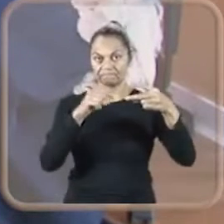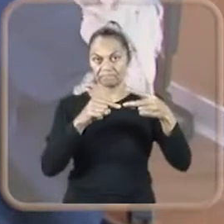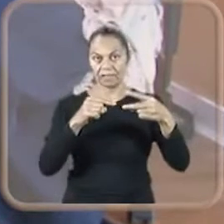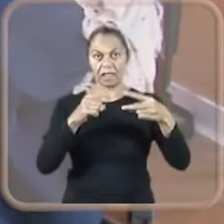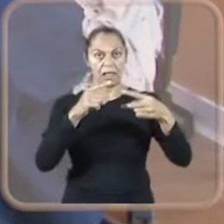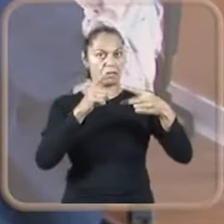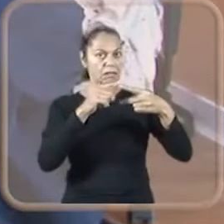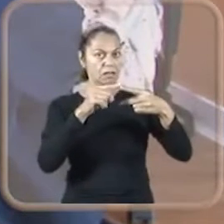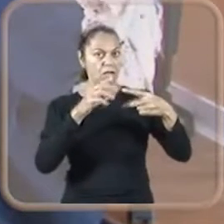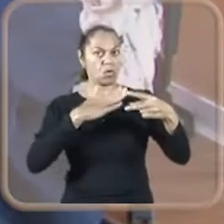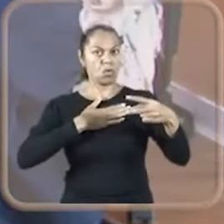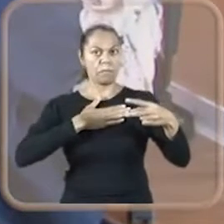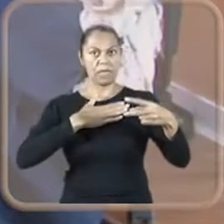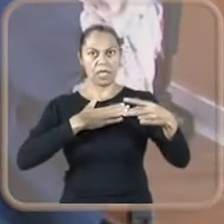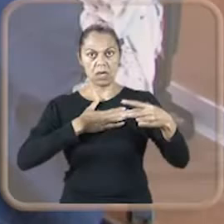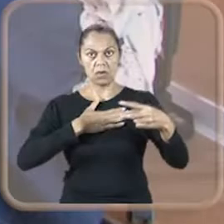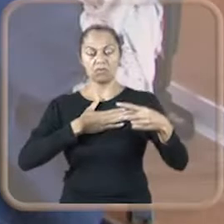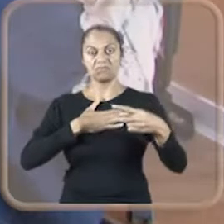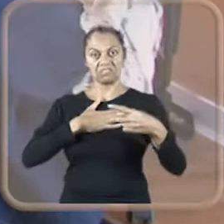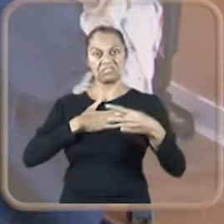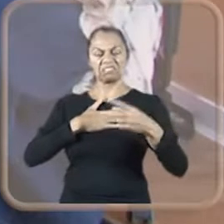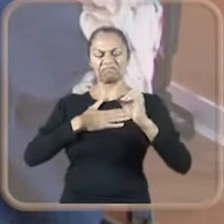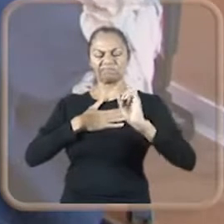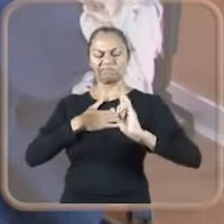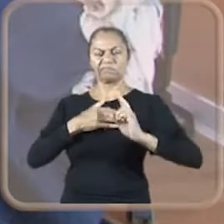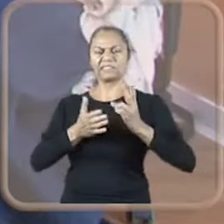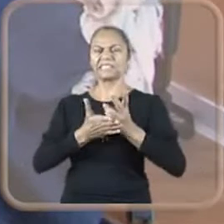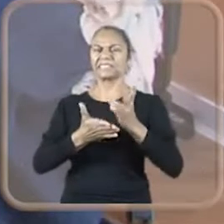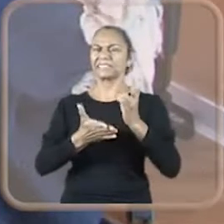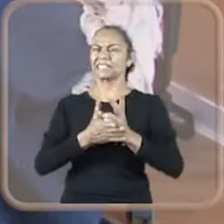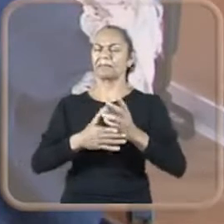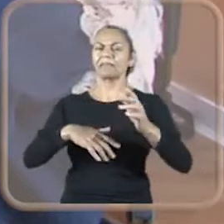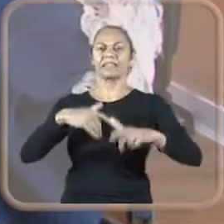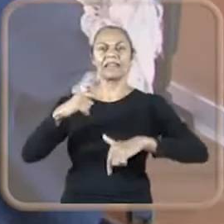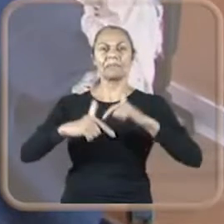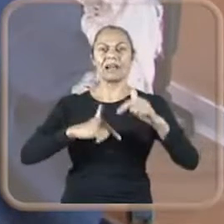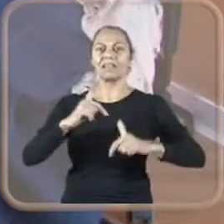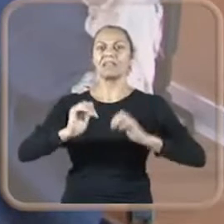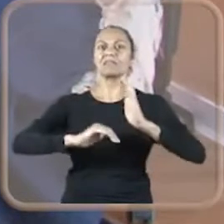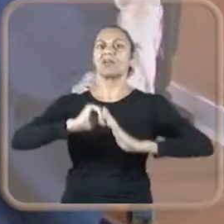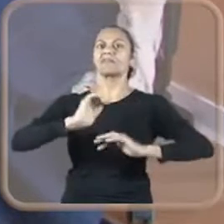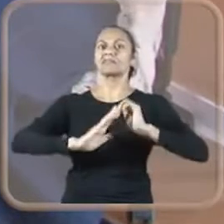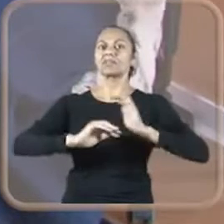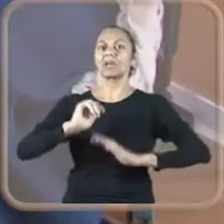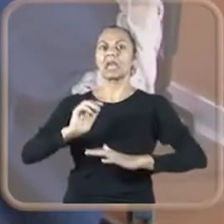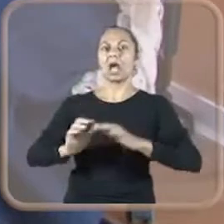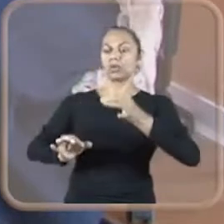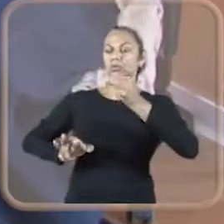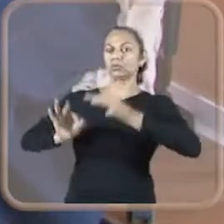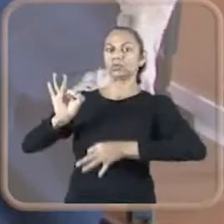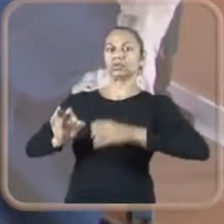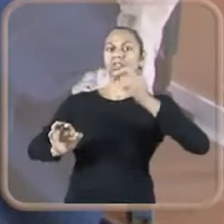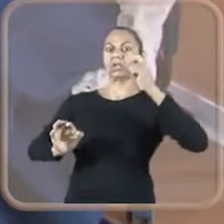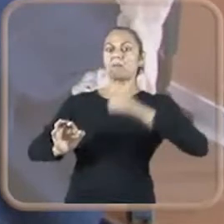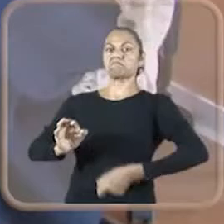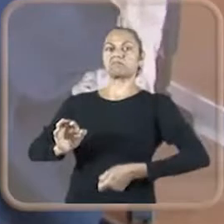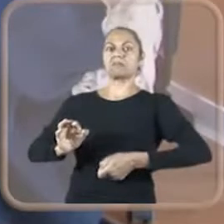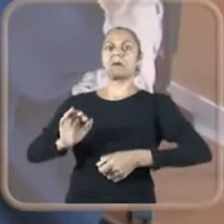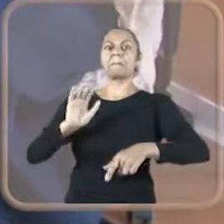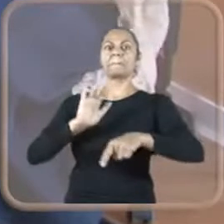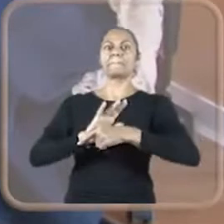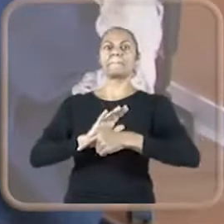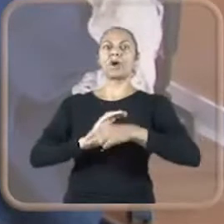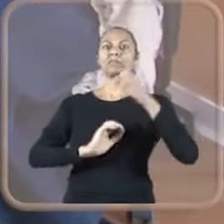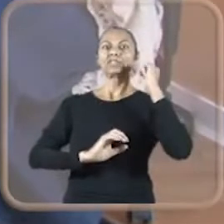2 exemplos. O meu, que sempre fui juíza de cunho criminal, de uma série de coisas, que hoje tenho um prazer de estar sentada ouvindo as histórias